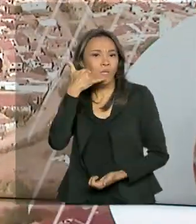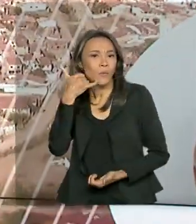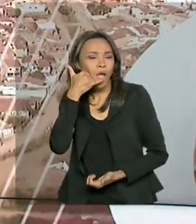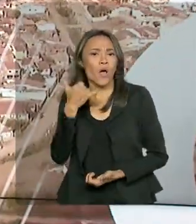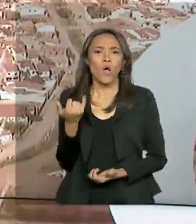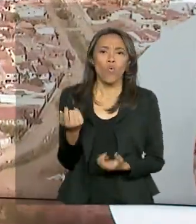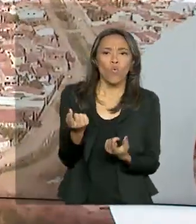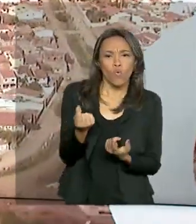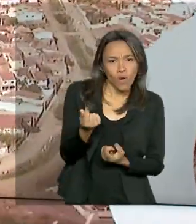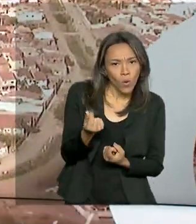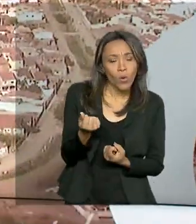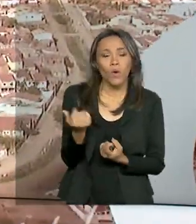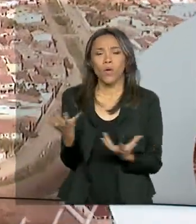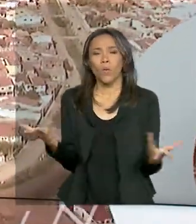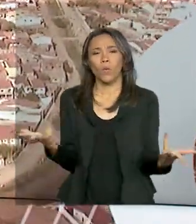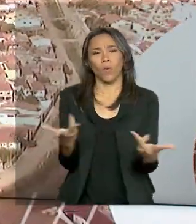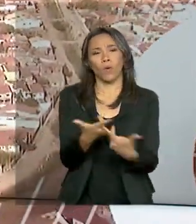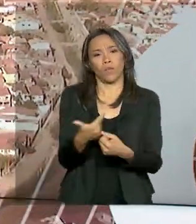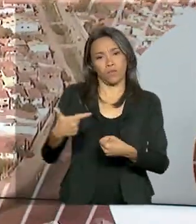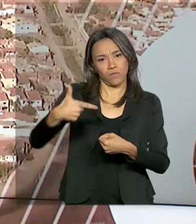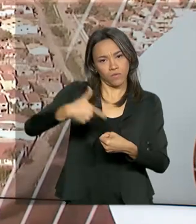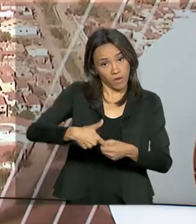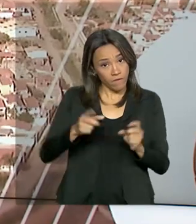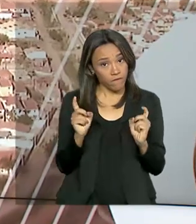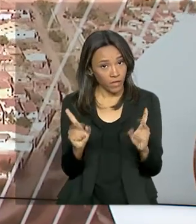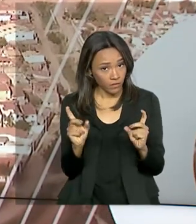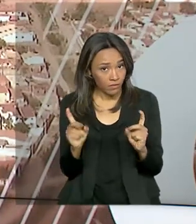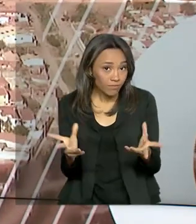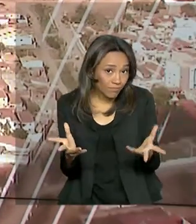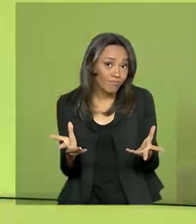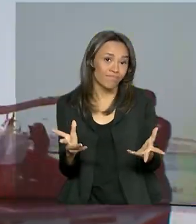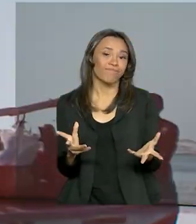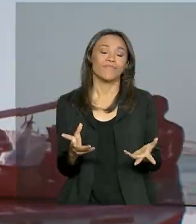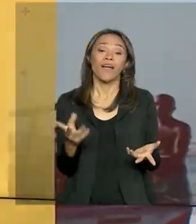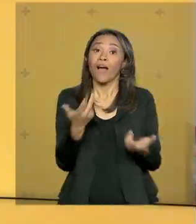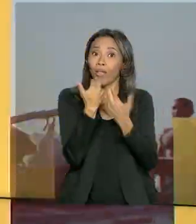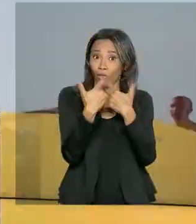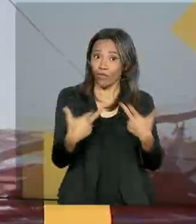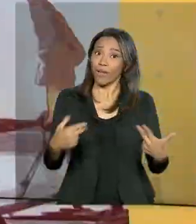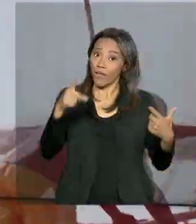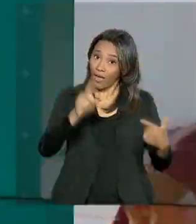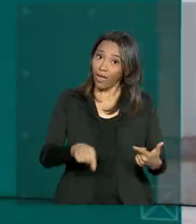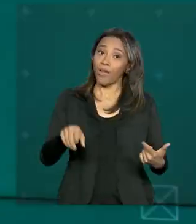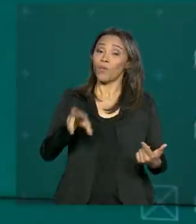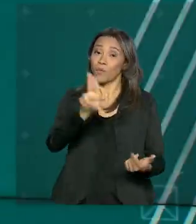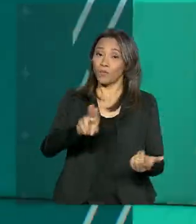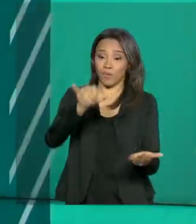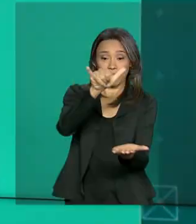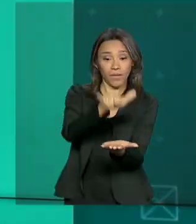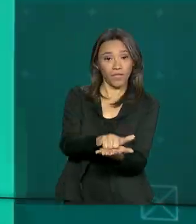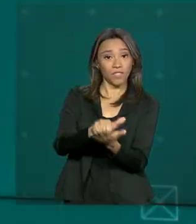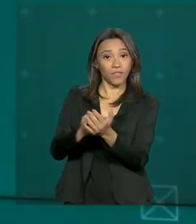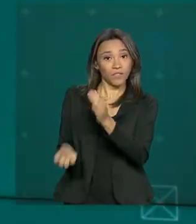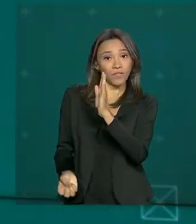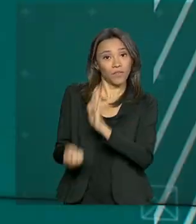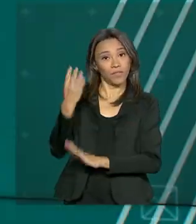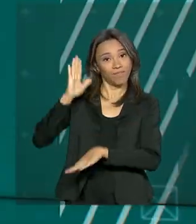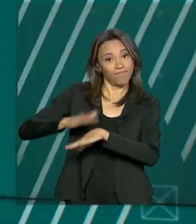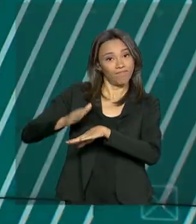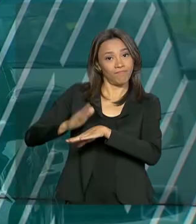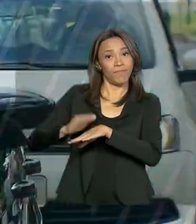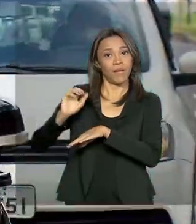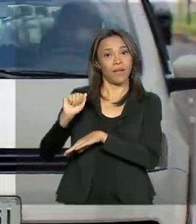a qualidade dos combustíveis vendidos nos postos. A novidade é um aplicativo lançado pela Agência Nacional do